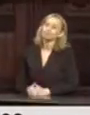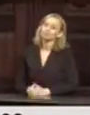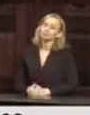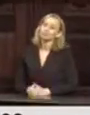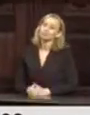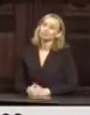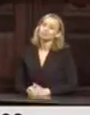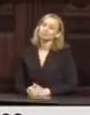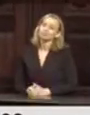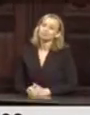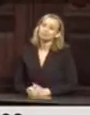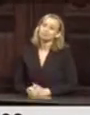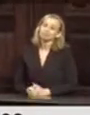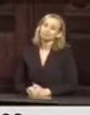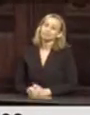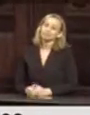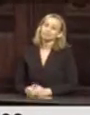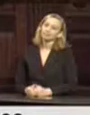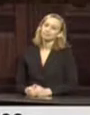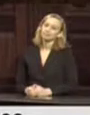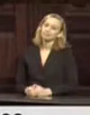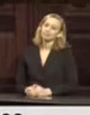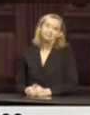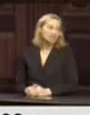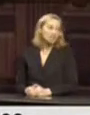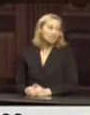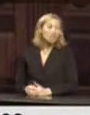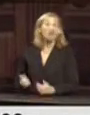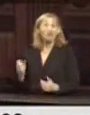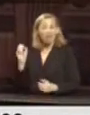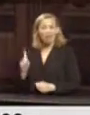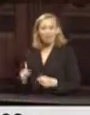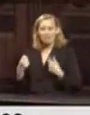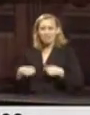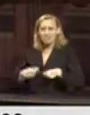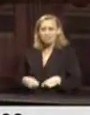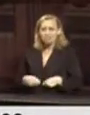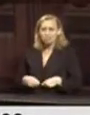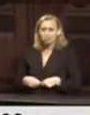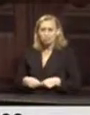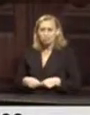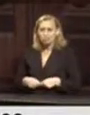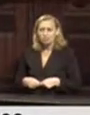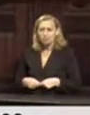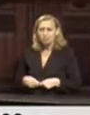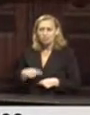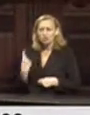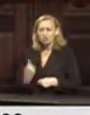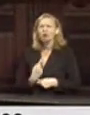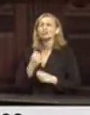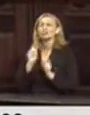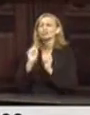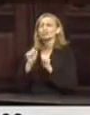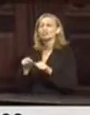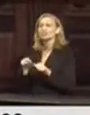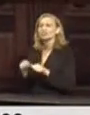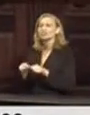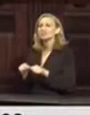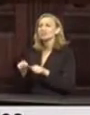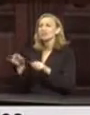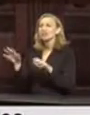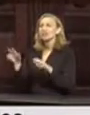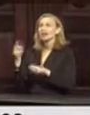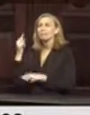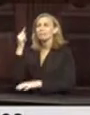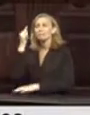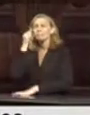da grande corrupção. Então, é preciso que a gente possa